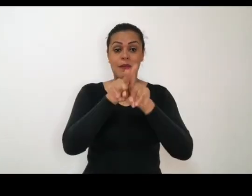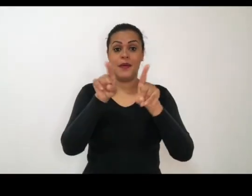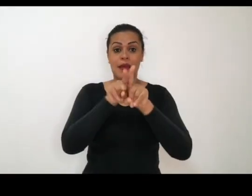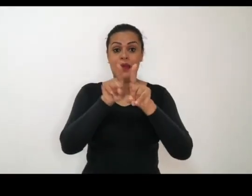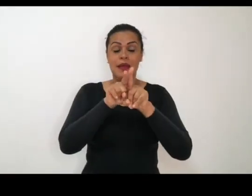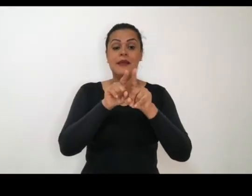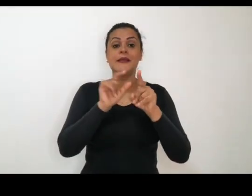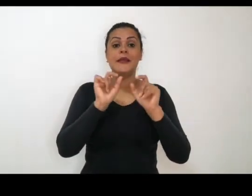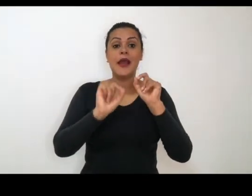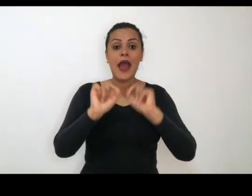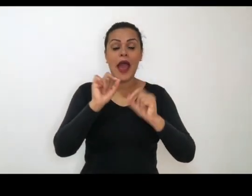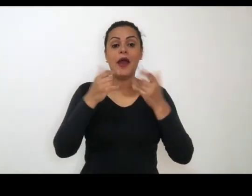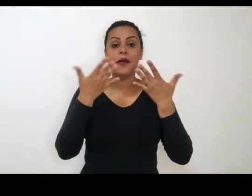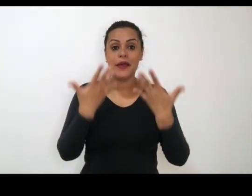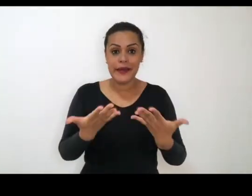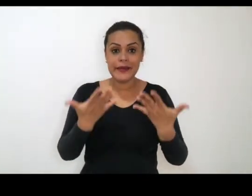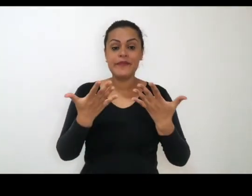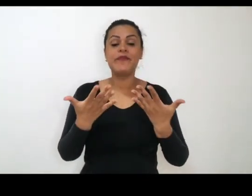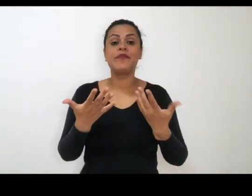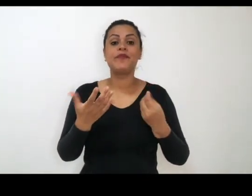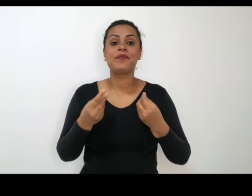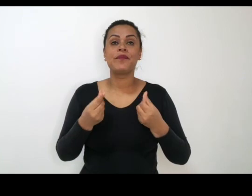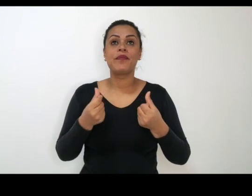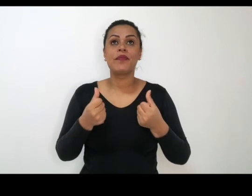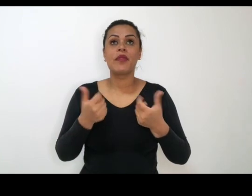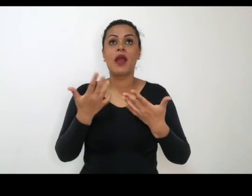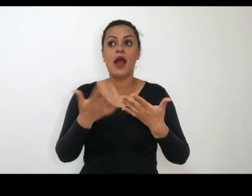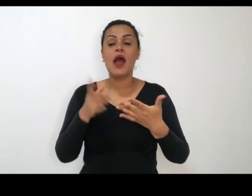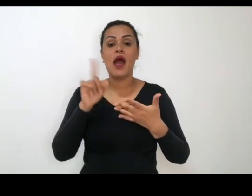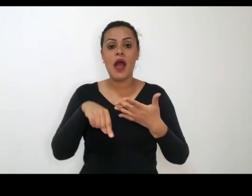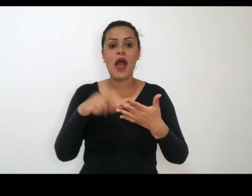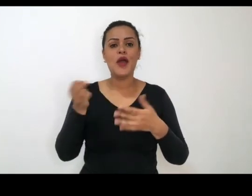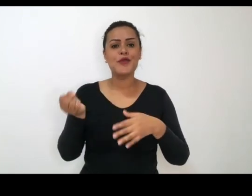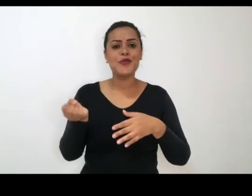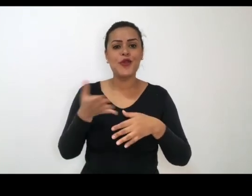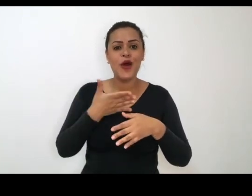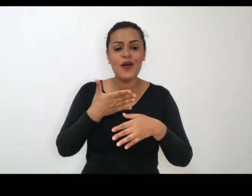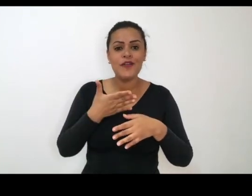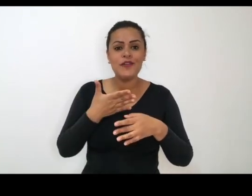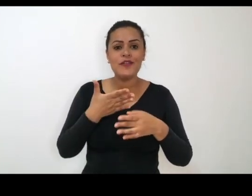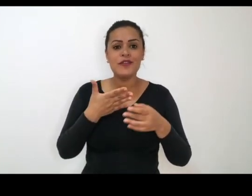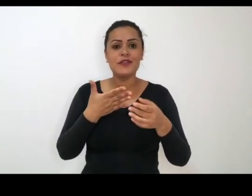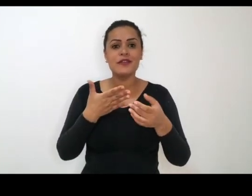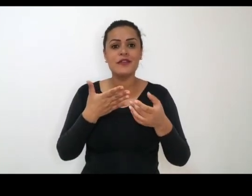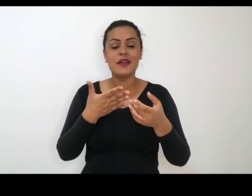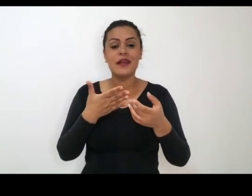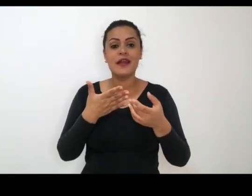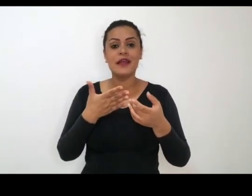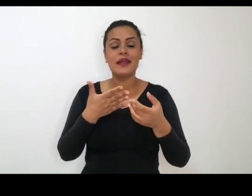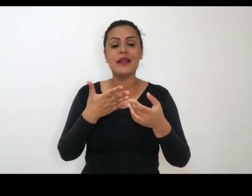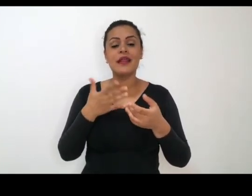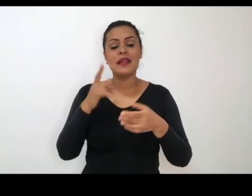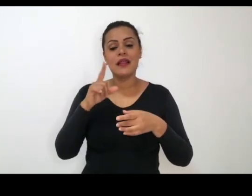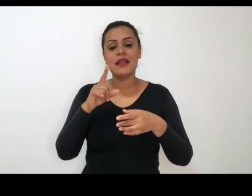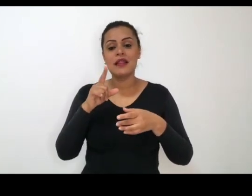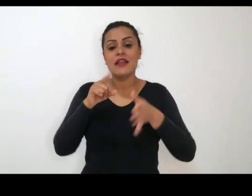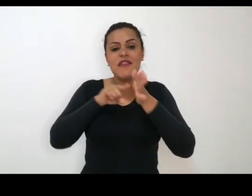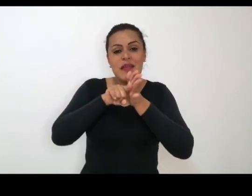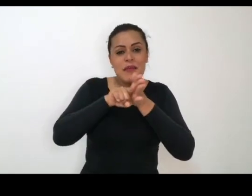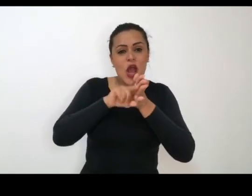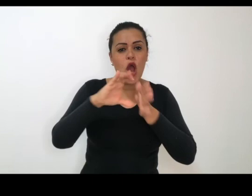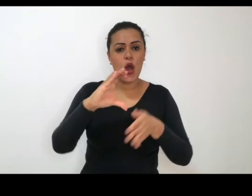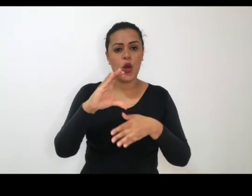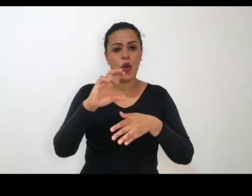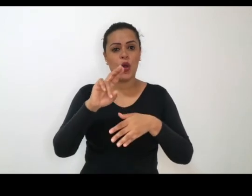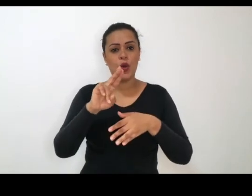esses novos modos de se fazer curadoria, né? Porque eu, por exemplo, fiz 2 curadorias agora há pouco tempo,